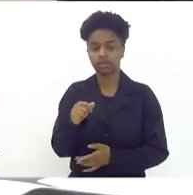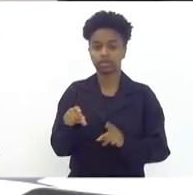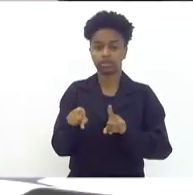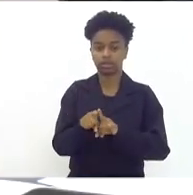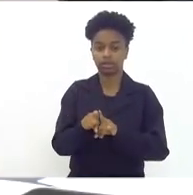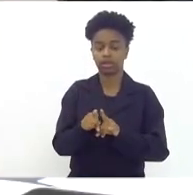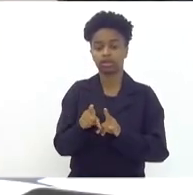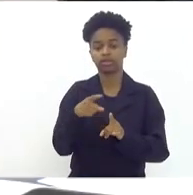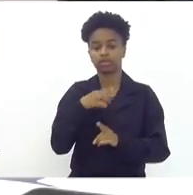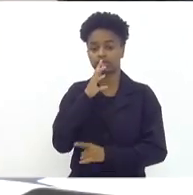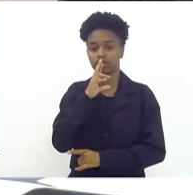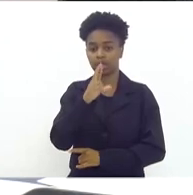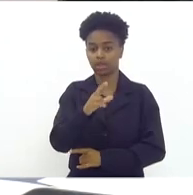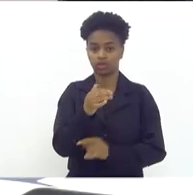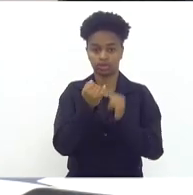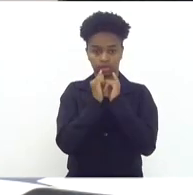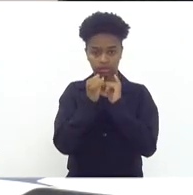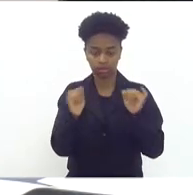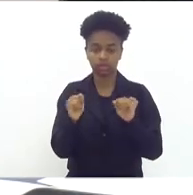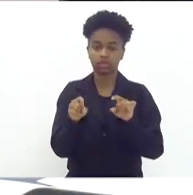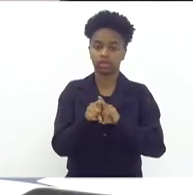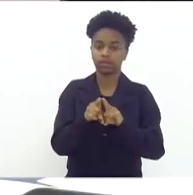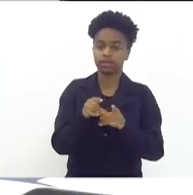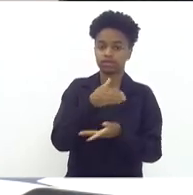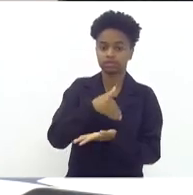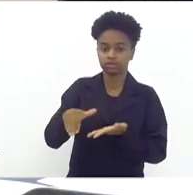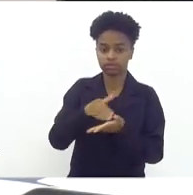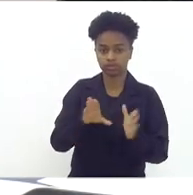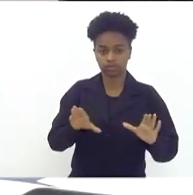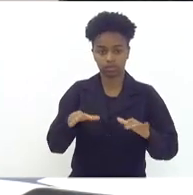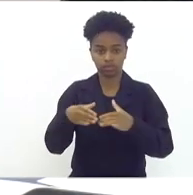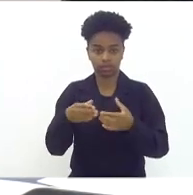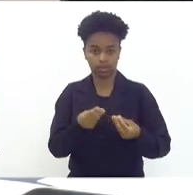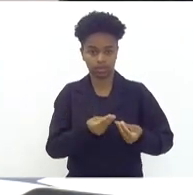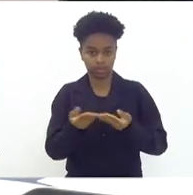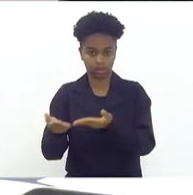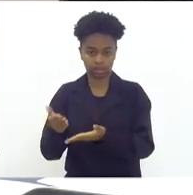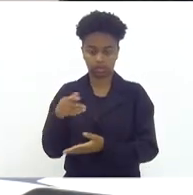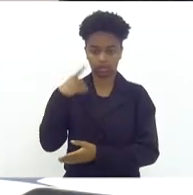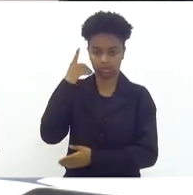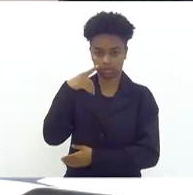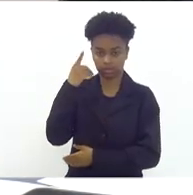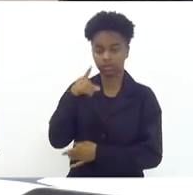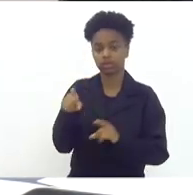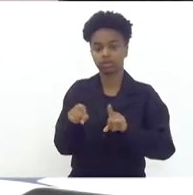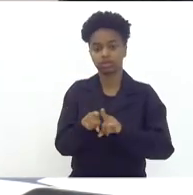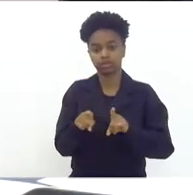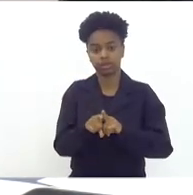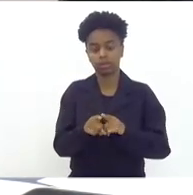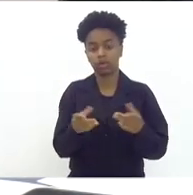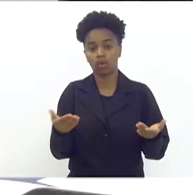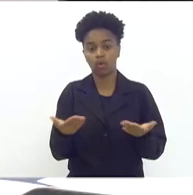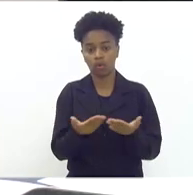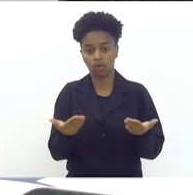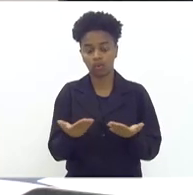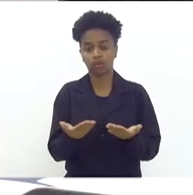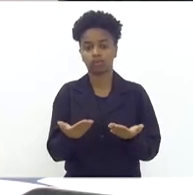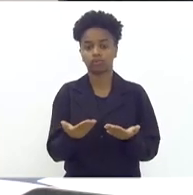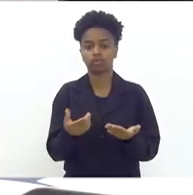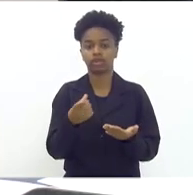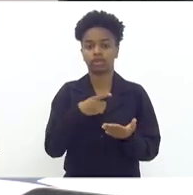eletrônico já tá comigo e a secretaria de comissões vai encaminhar para todos os deputados também foi juntado hoje um